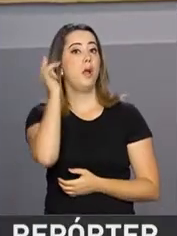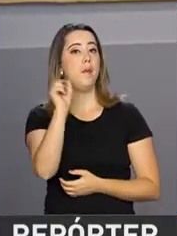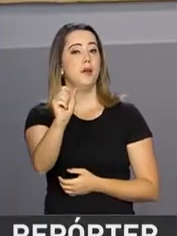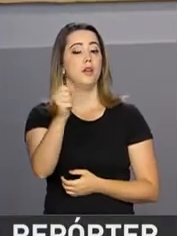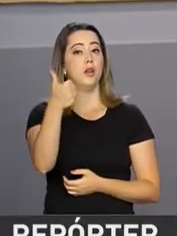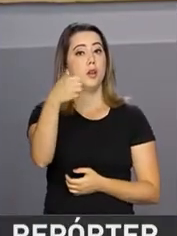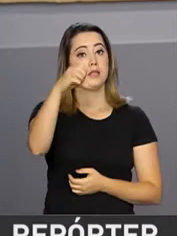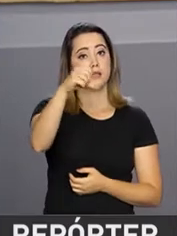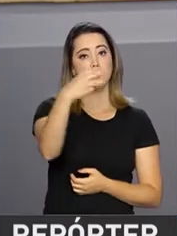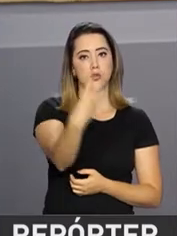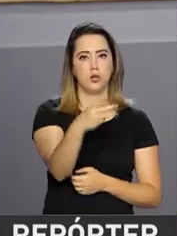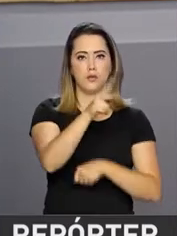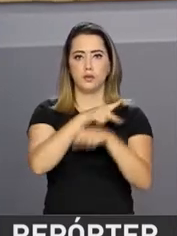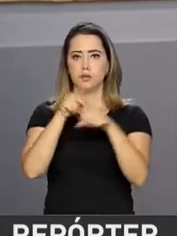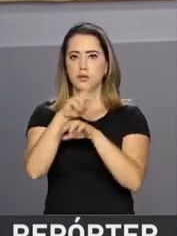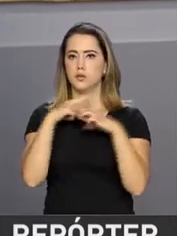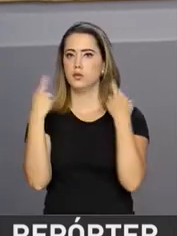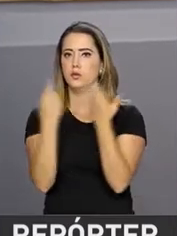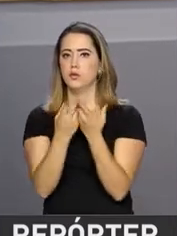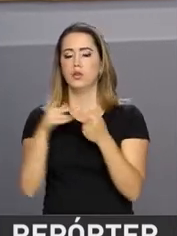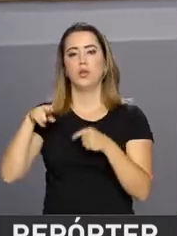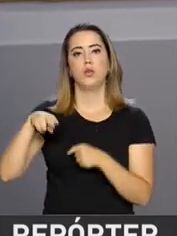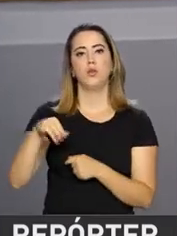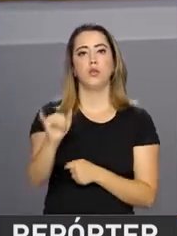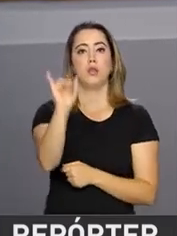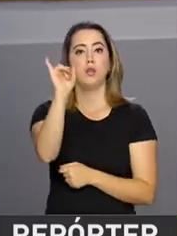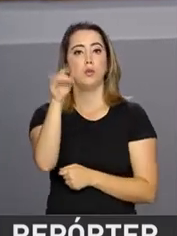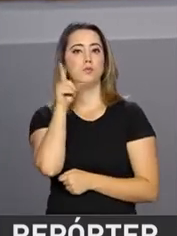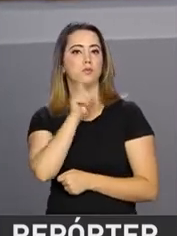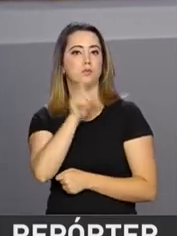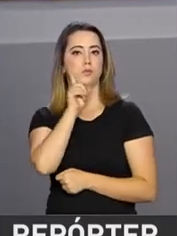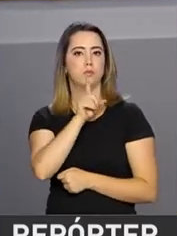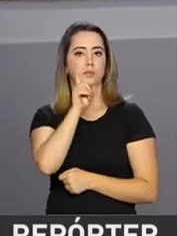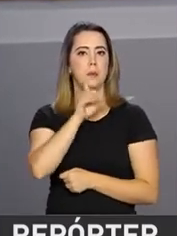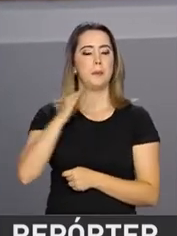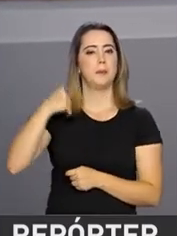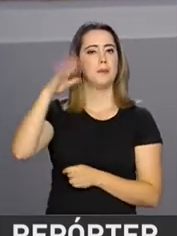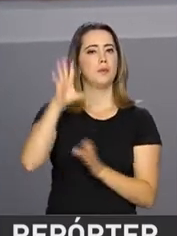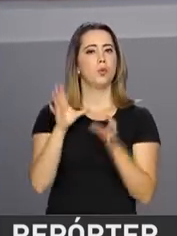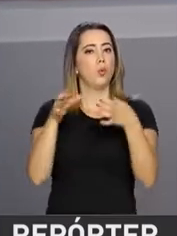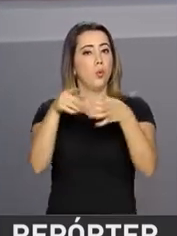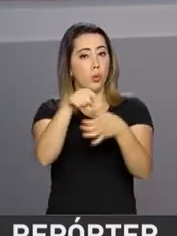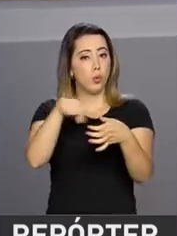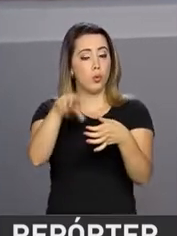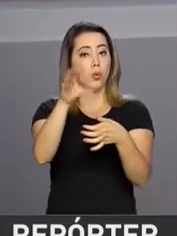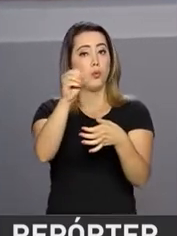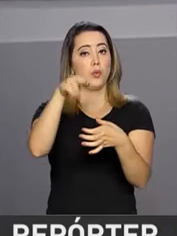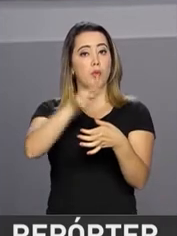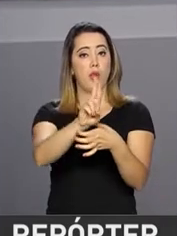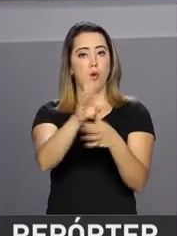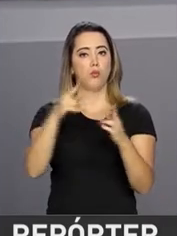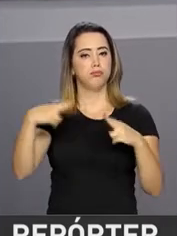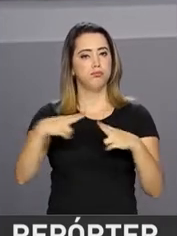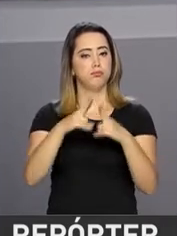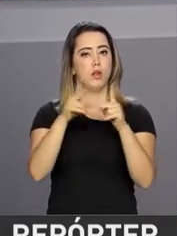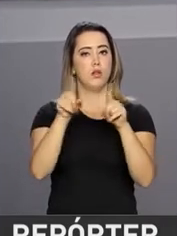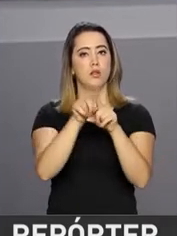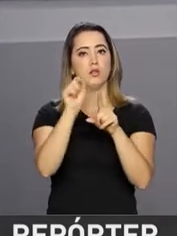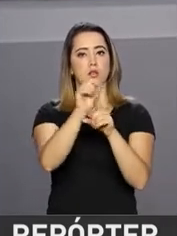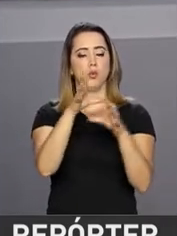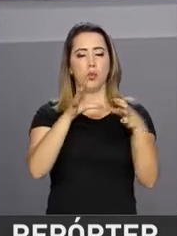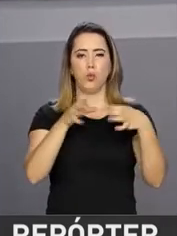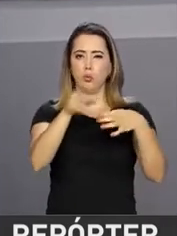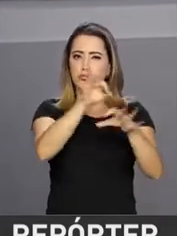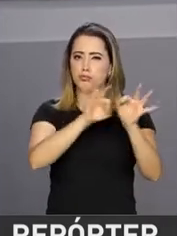amanhã 193 países se reúnem em nova york nos estados unidos para mais uma assembléia geral da onu organização